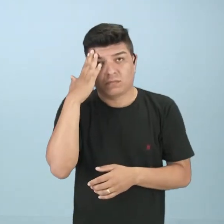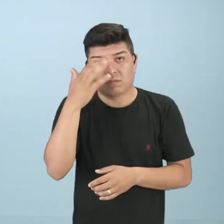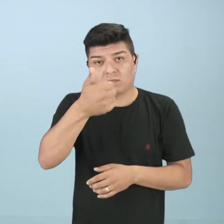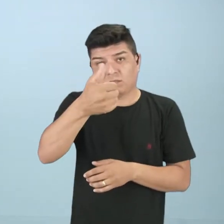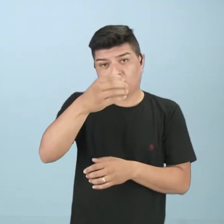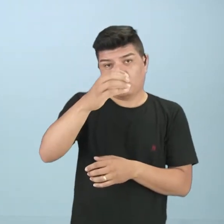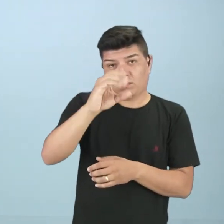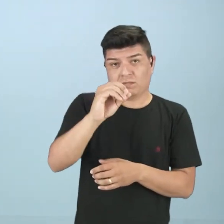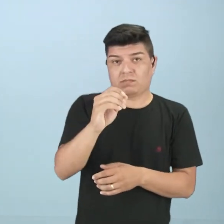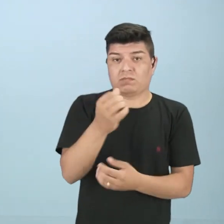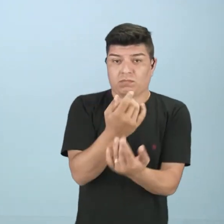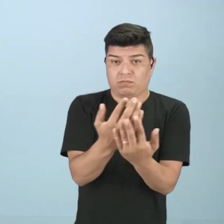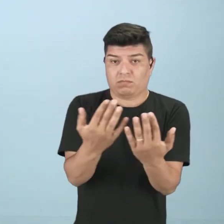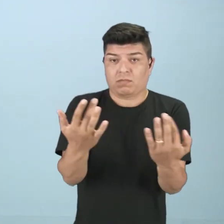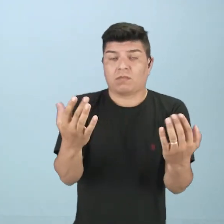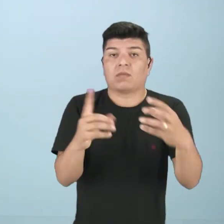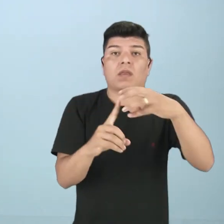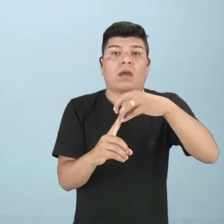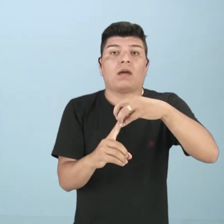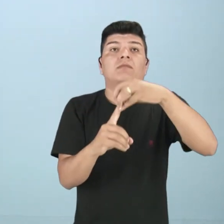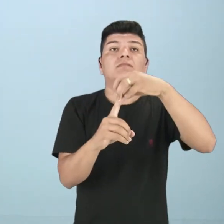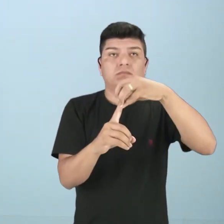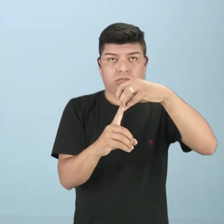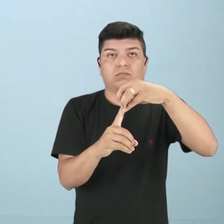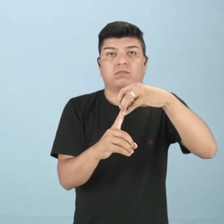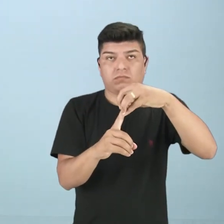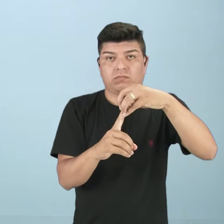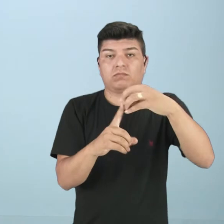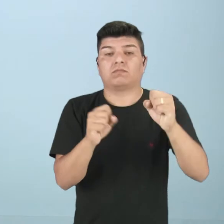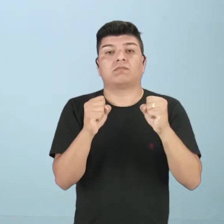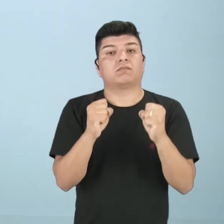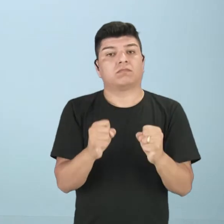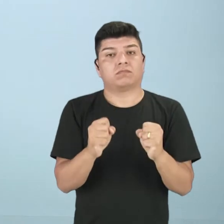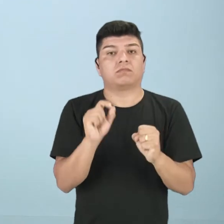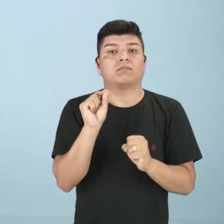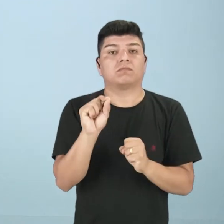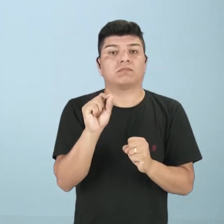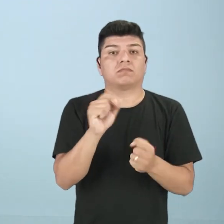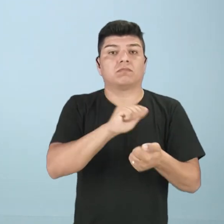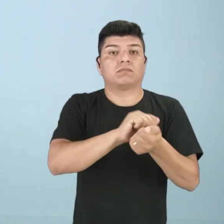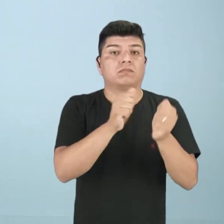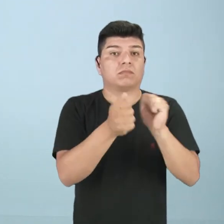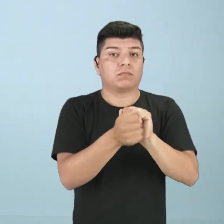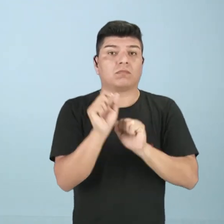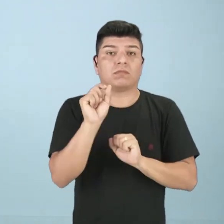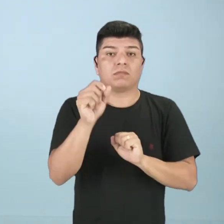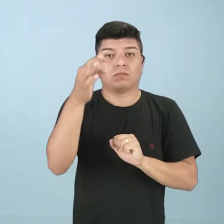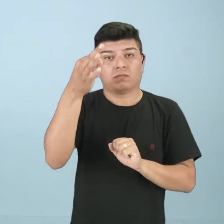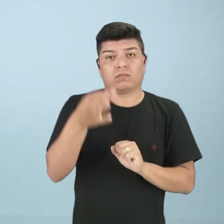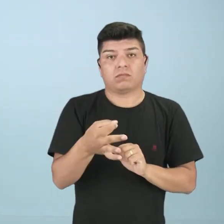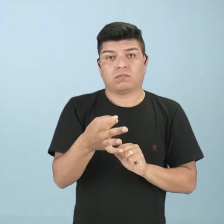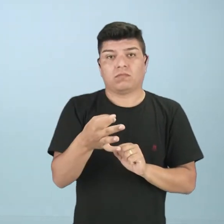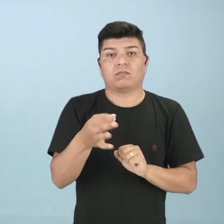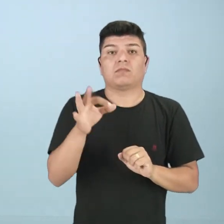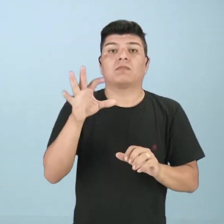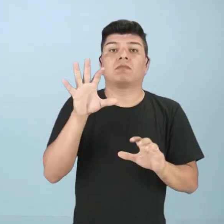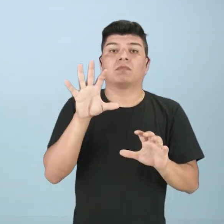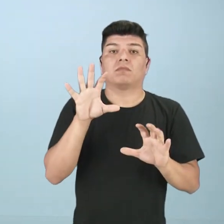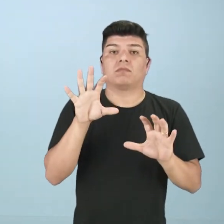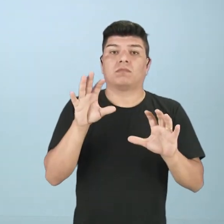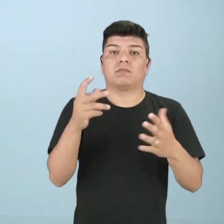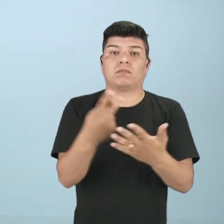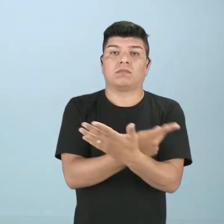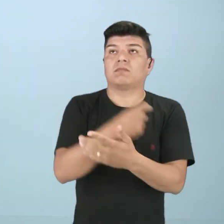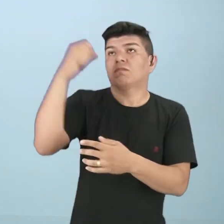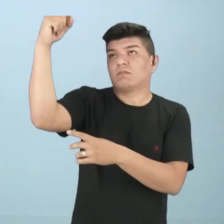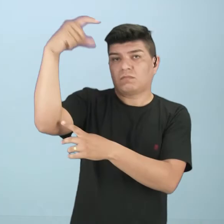10 espécies as únicas, né, a ideia as únicas que podem, né, se adaptar de acordo com as condições, tá,